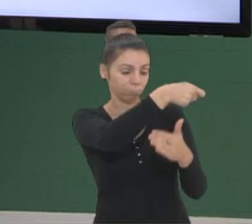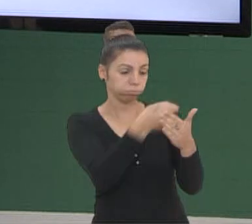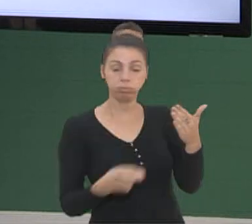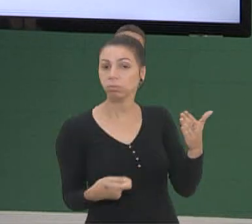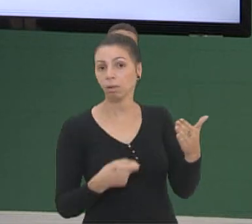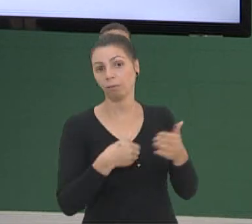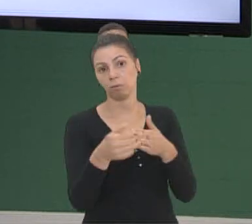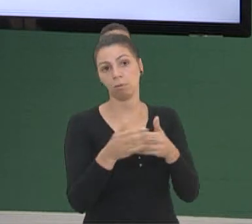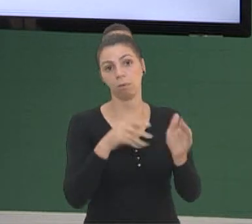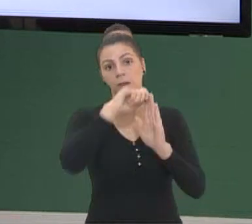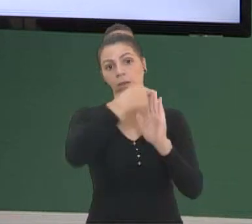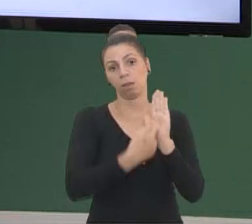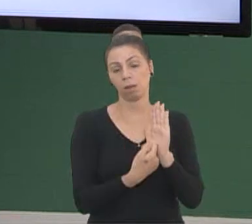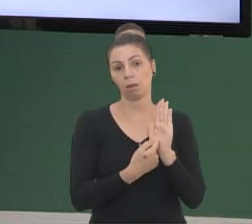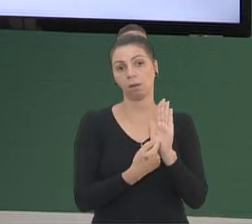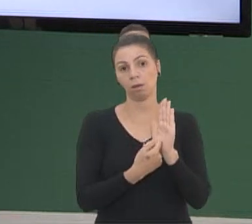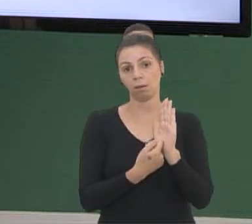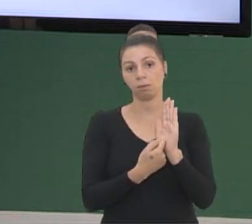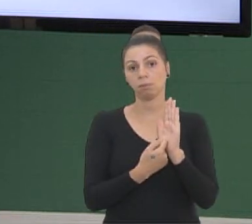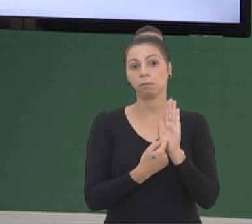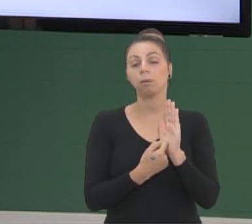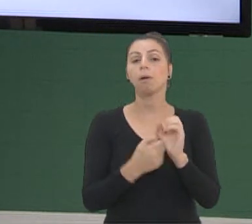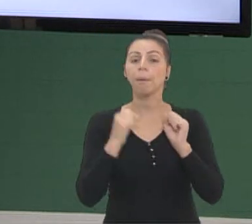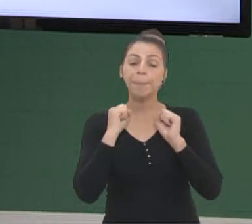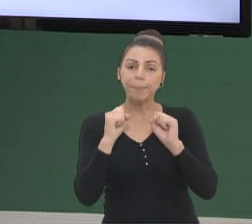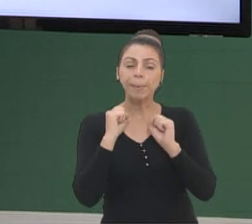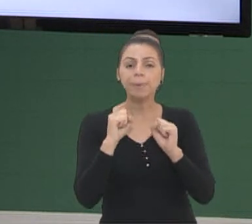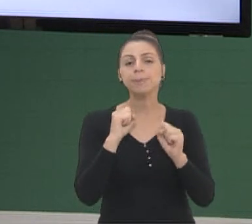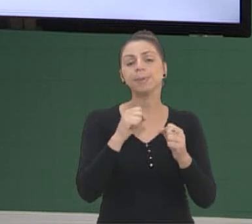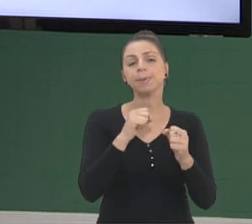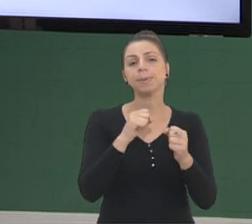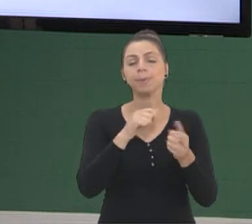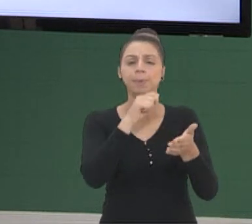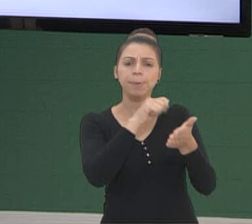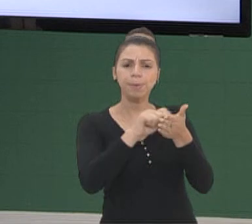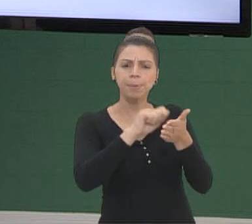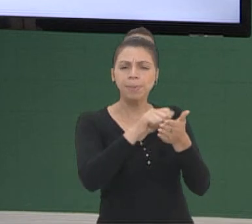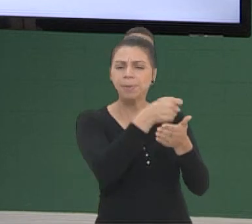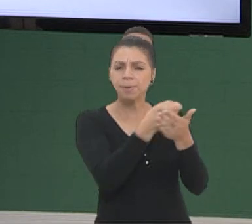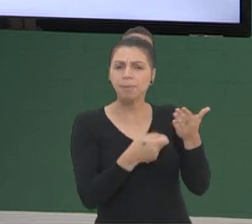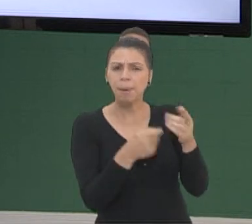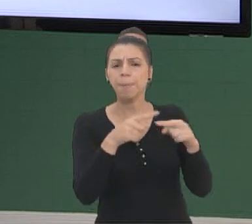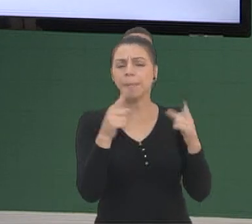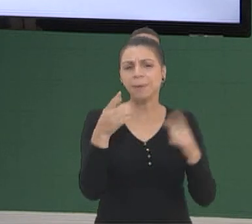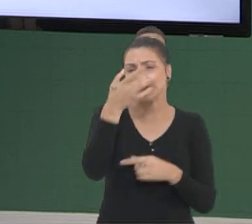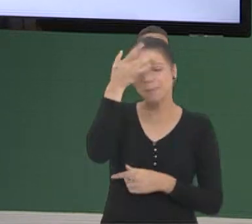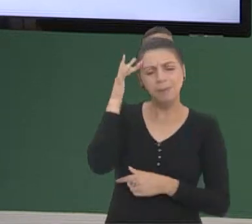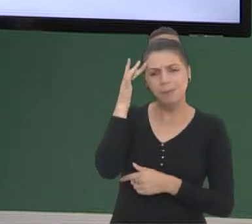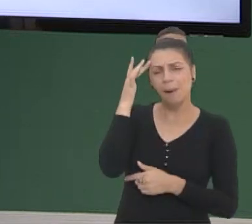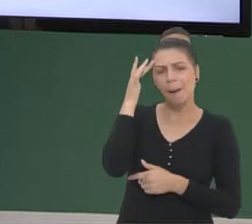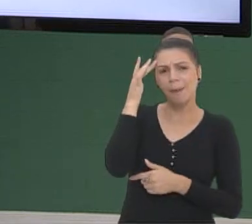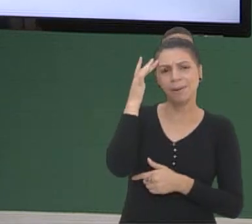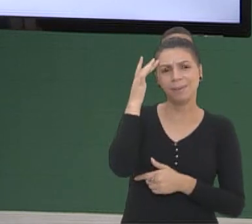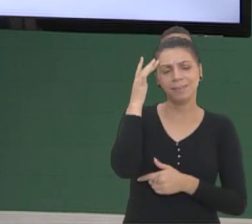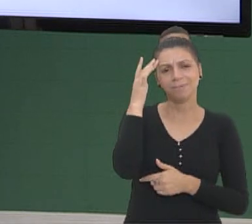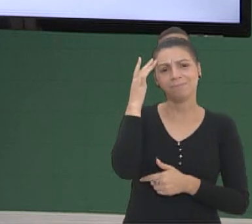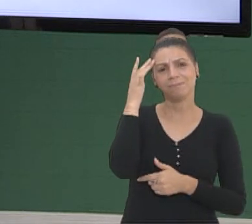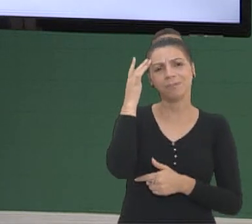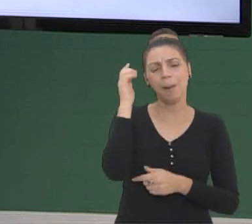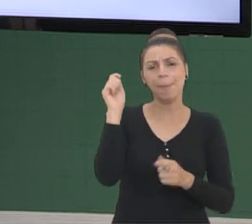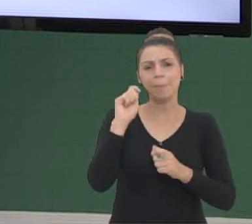de texto. Não é legítimo. Eu até posso escrever, mas as pessoas não vão dar muita atenção, dependendo do texto. No texto de divulgação